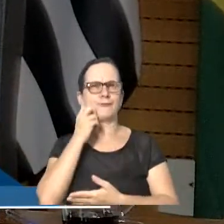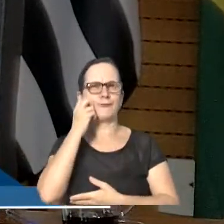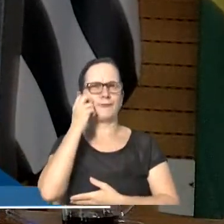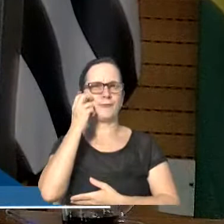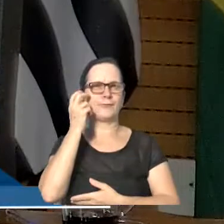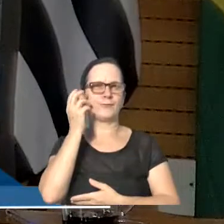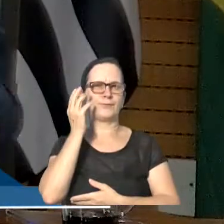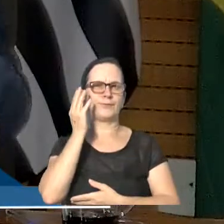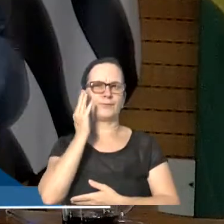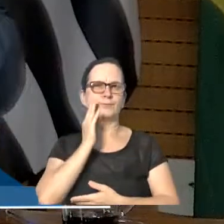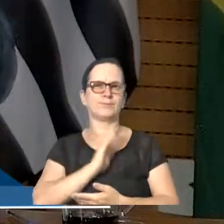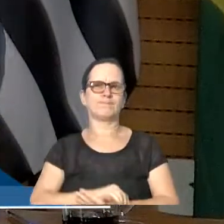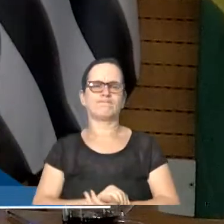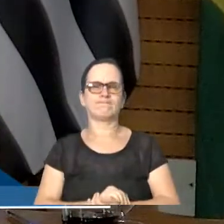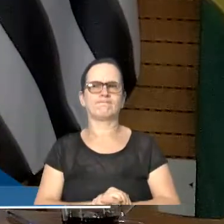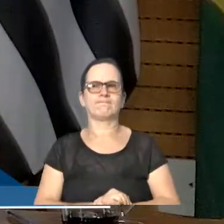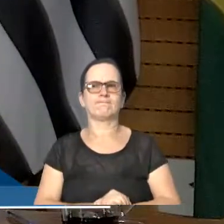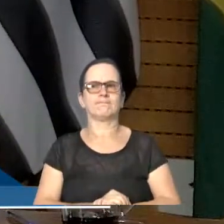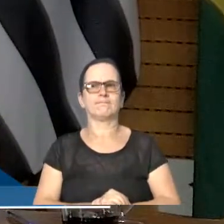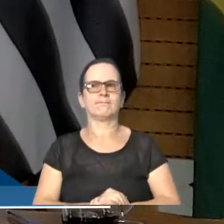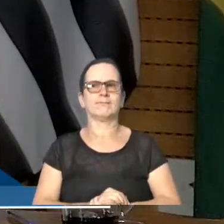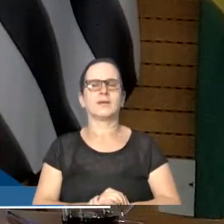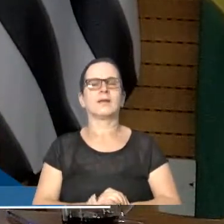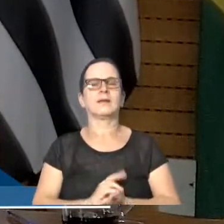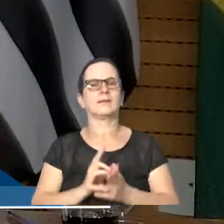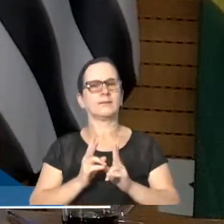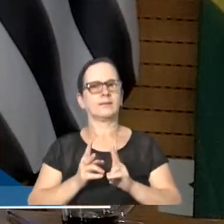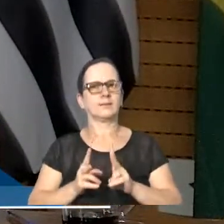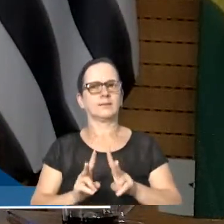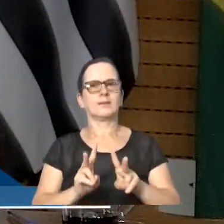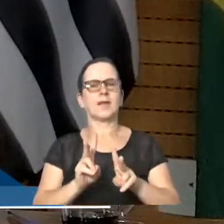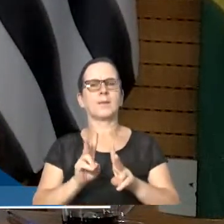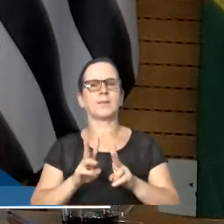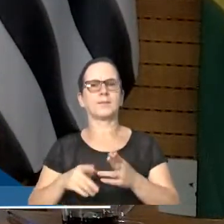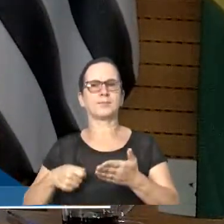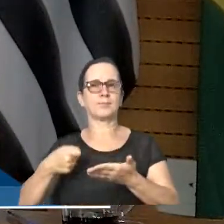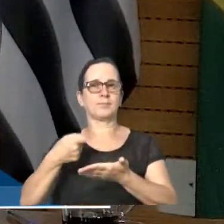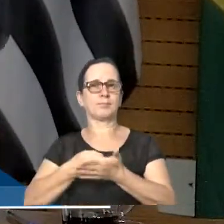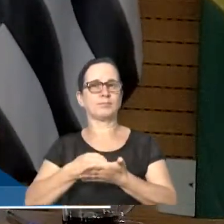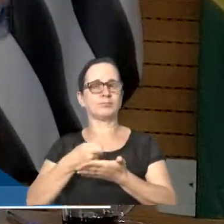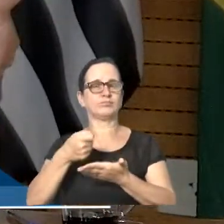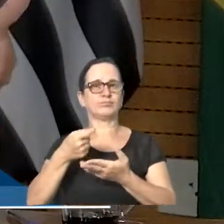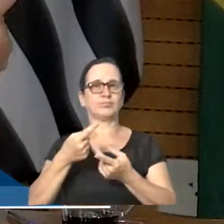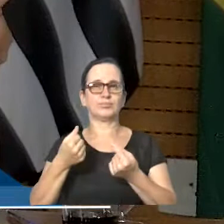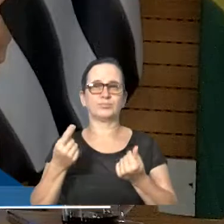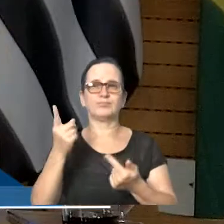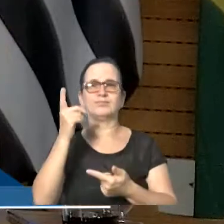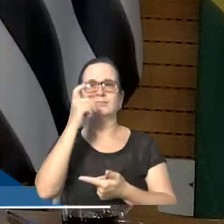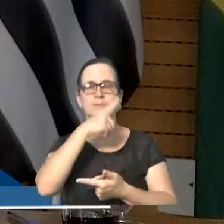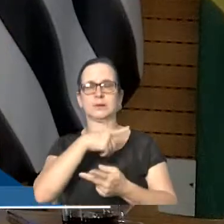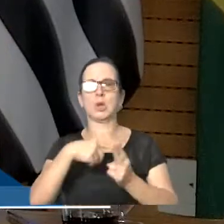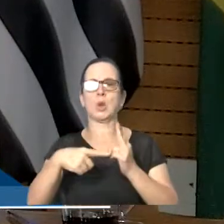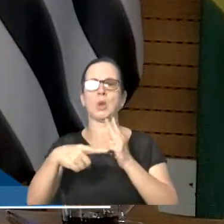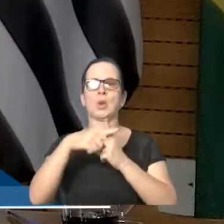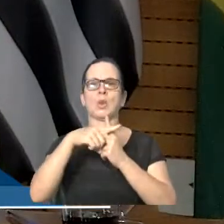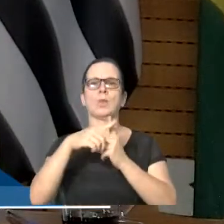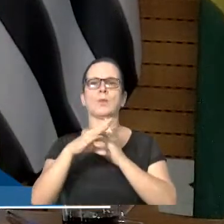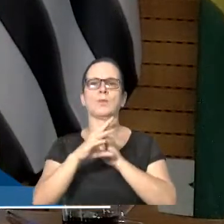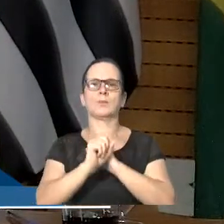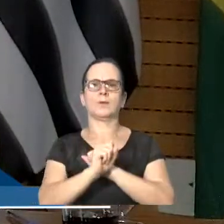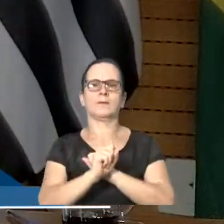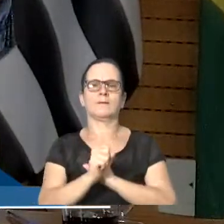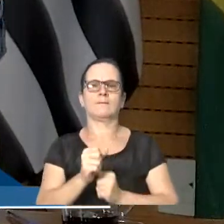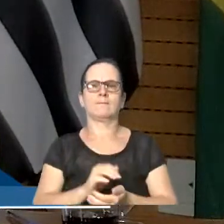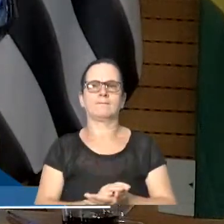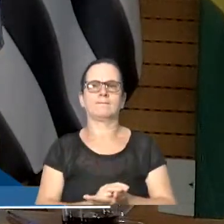vergonha. E aí, todas as vezes que você paga mal, você paga duas vezes. Por isso, Tinho, o